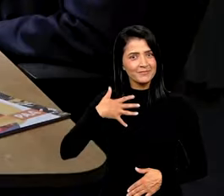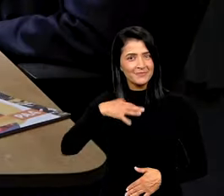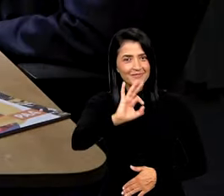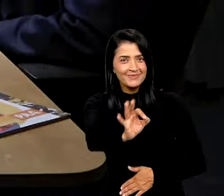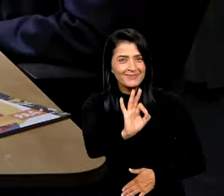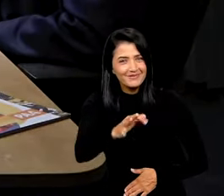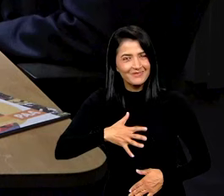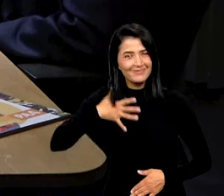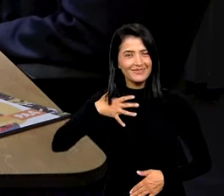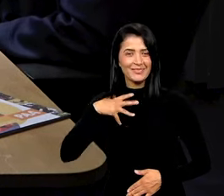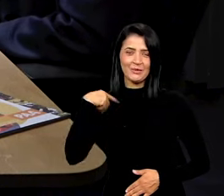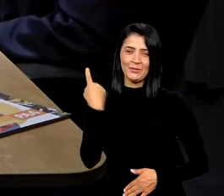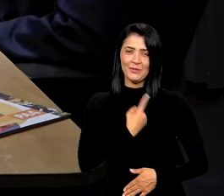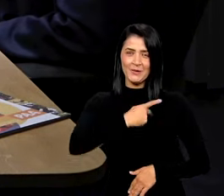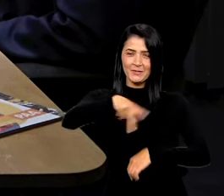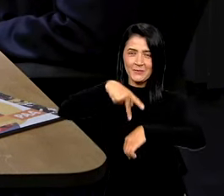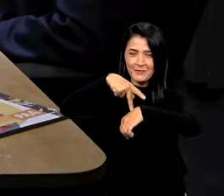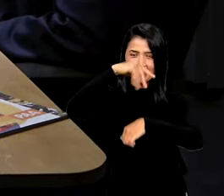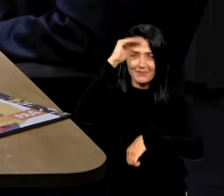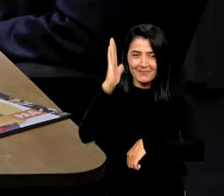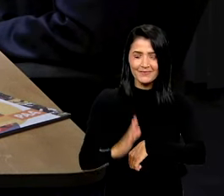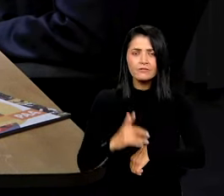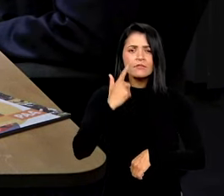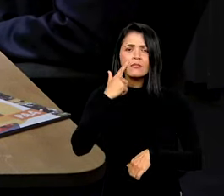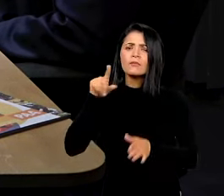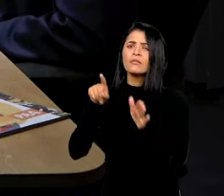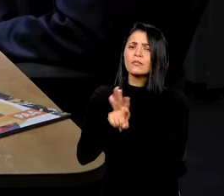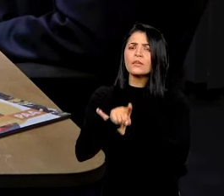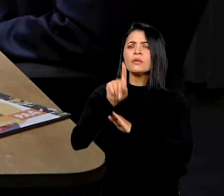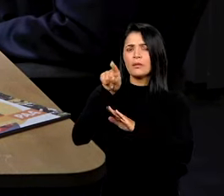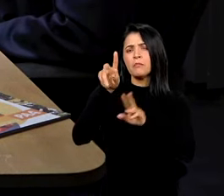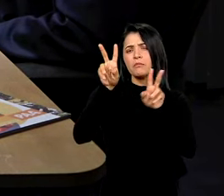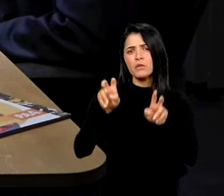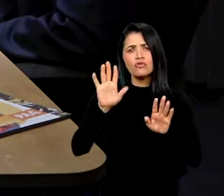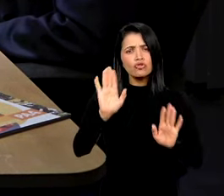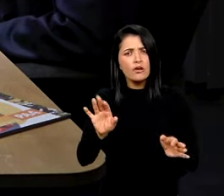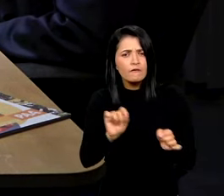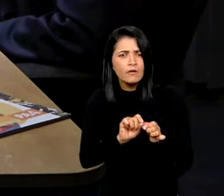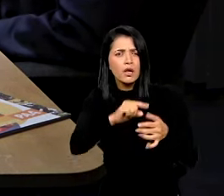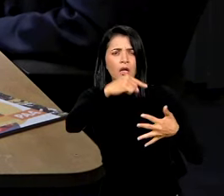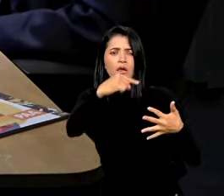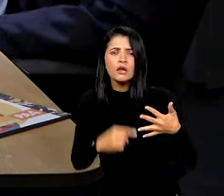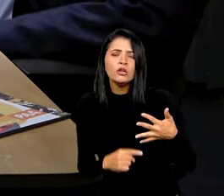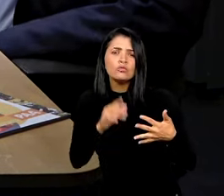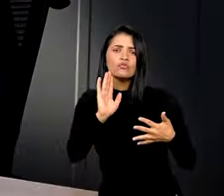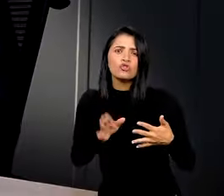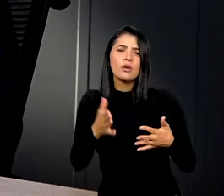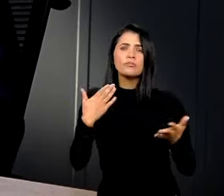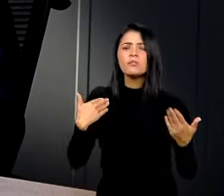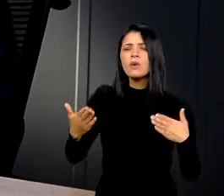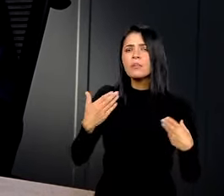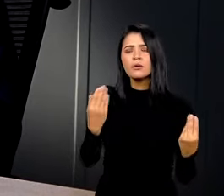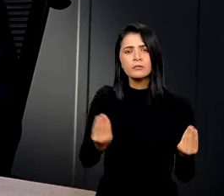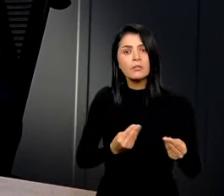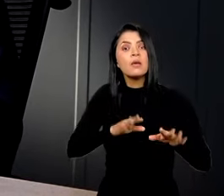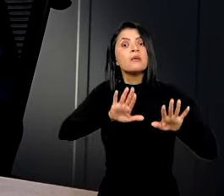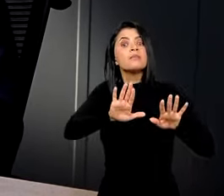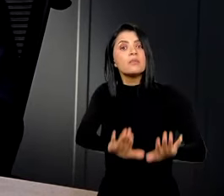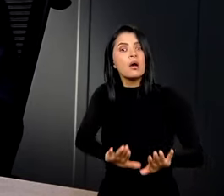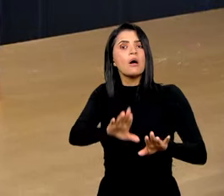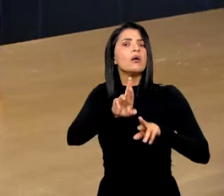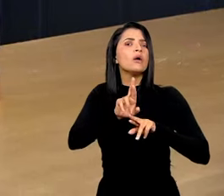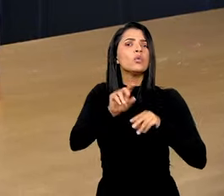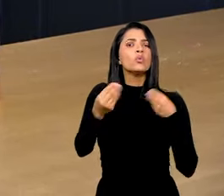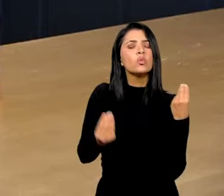Que orgulho, né? Que orgulho do nosso país. Agora, secretário, nós falamos muito sobre aquilo que já foi feito, mas o que se espera, o